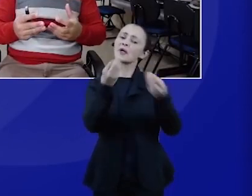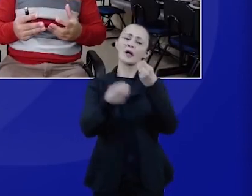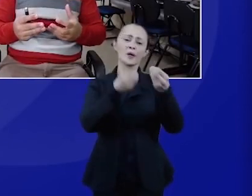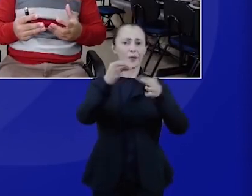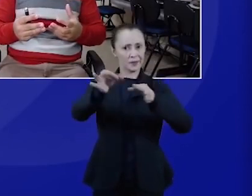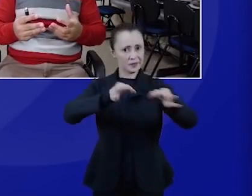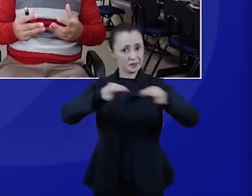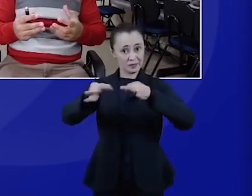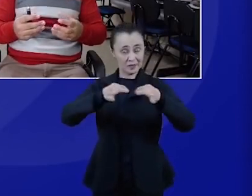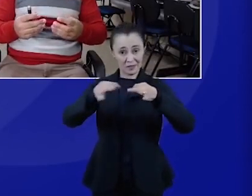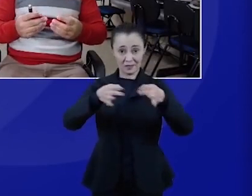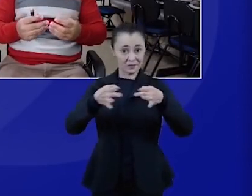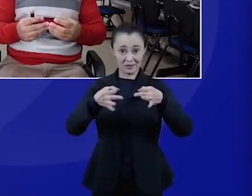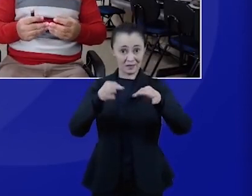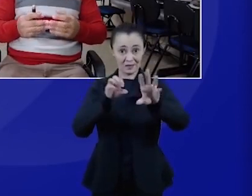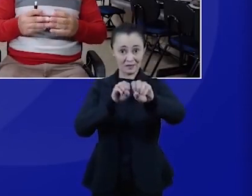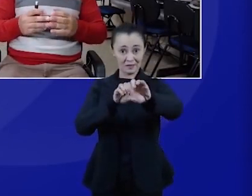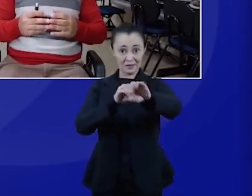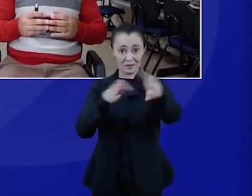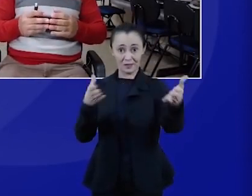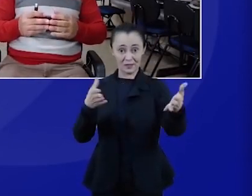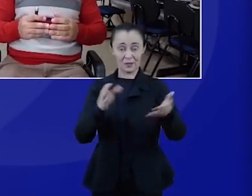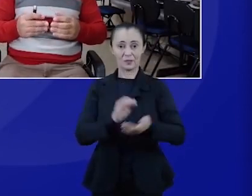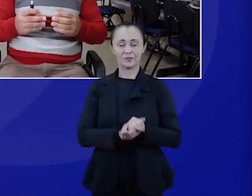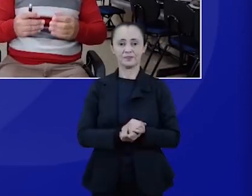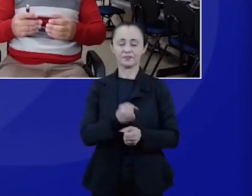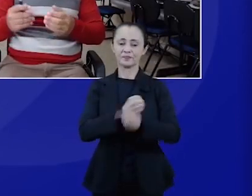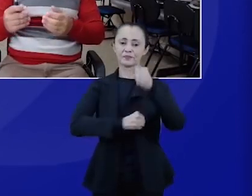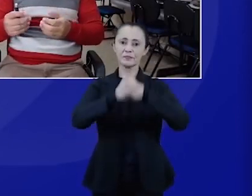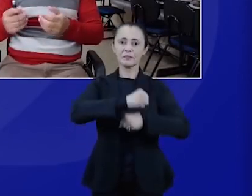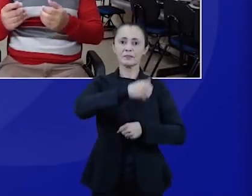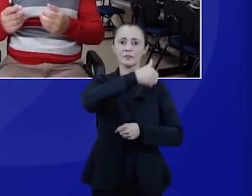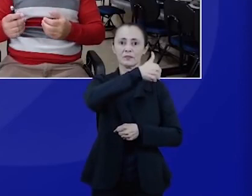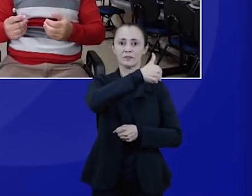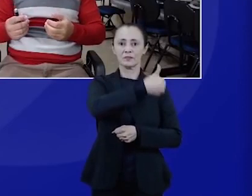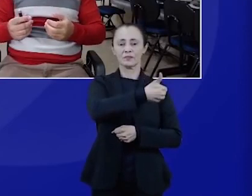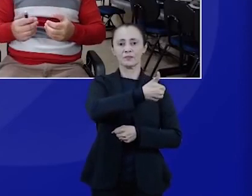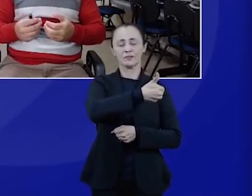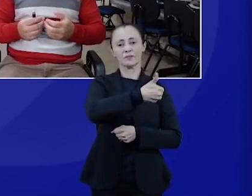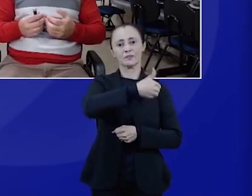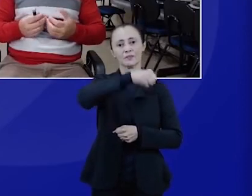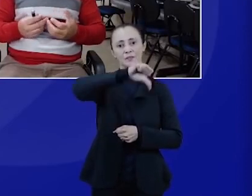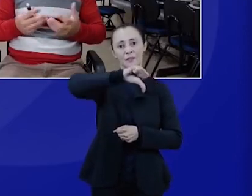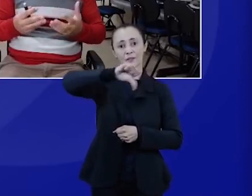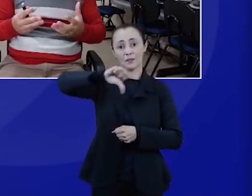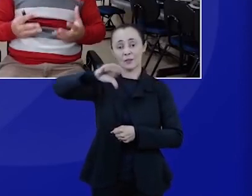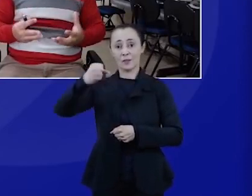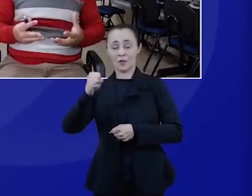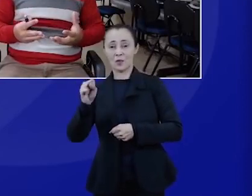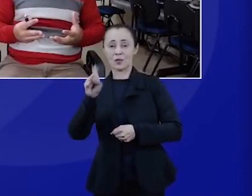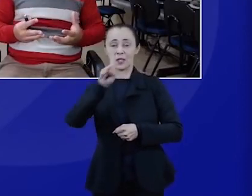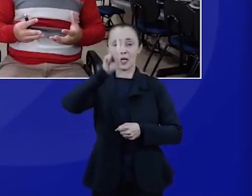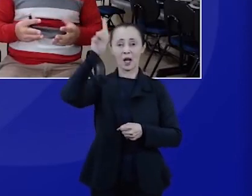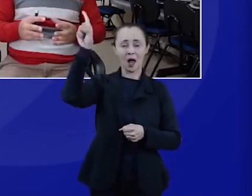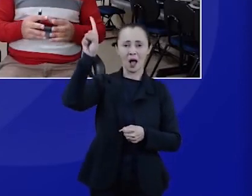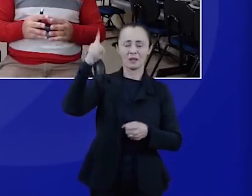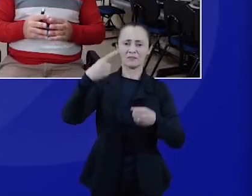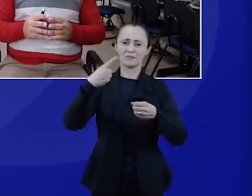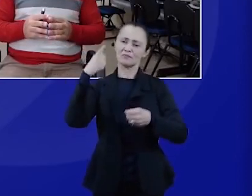modalidade de ensino. Então, no ano de 1998, na cidade de Lusiânia,